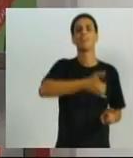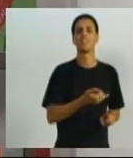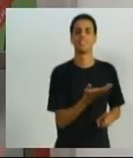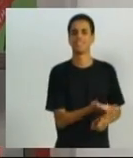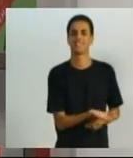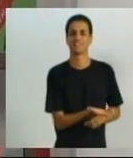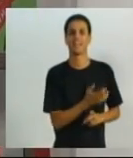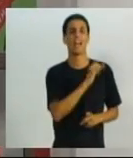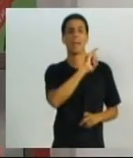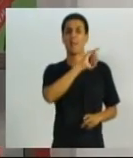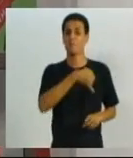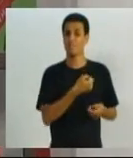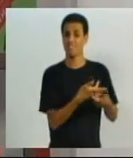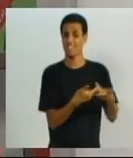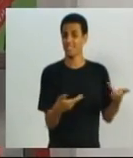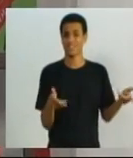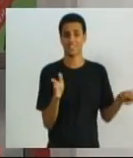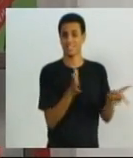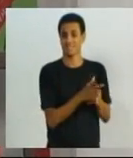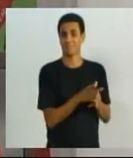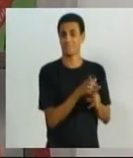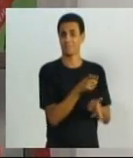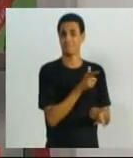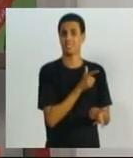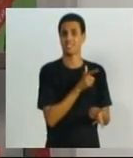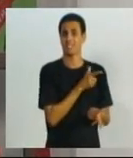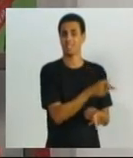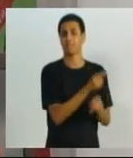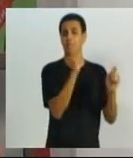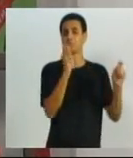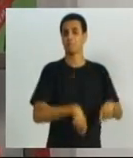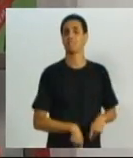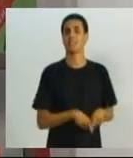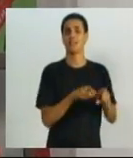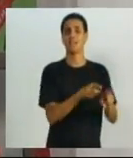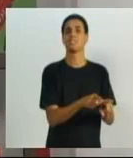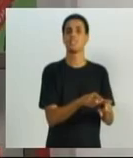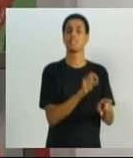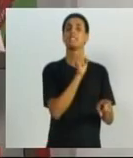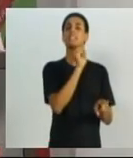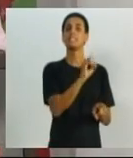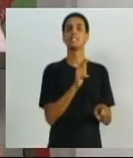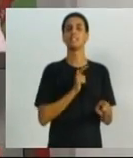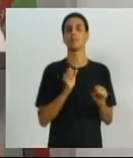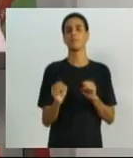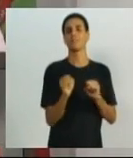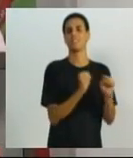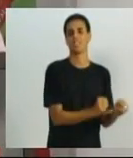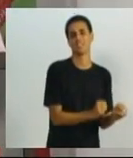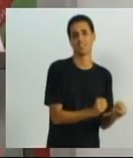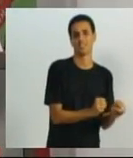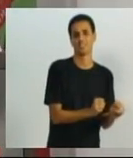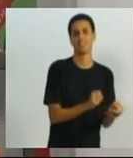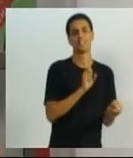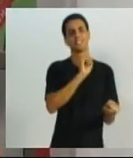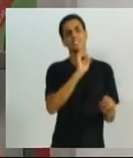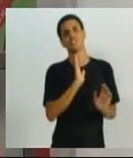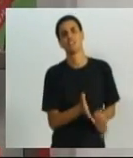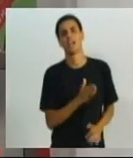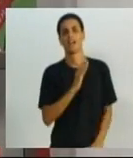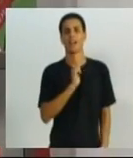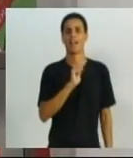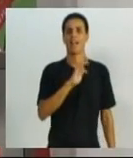legal das condições possíveis quando se está no exercício do poder em algum cargo, em alguma função